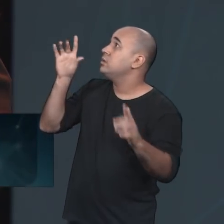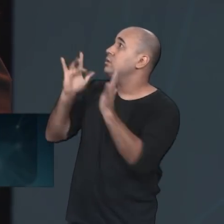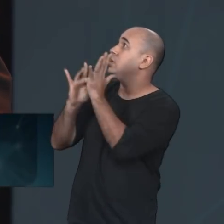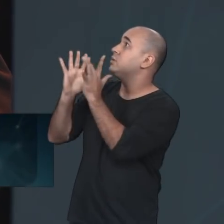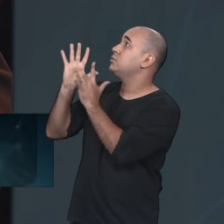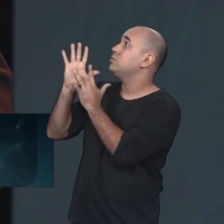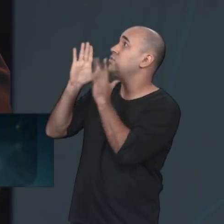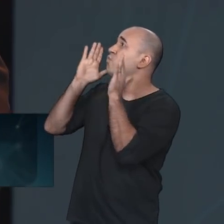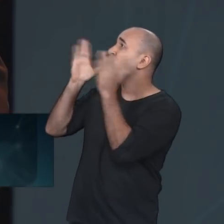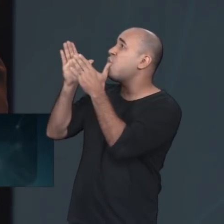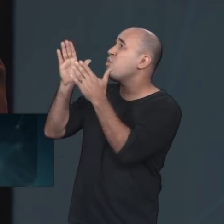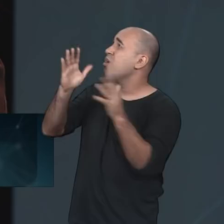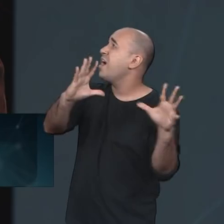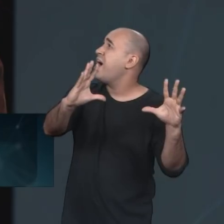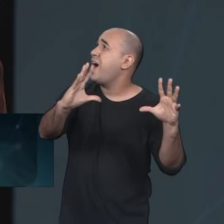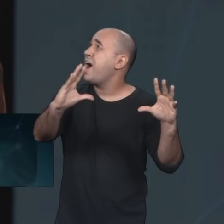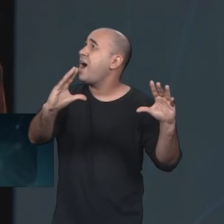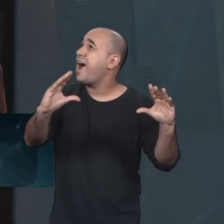acalma,